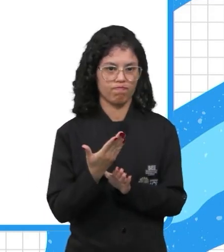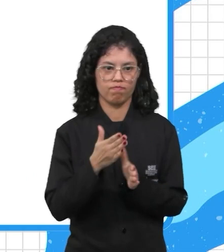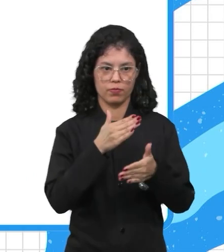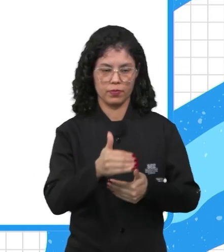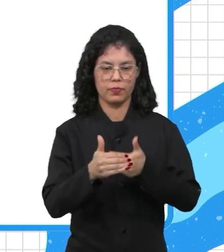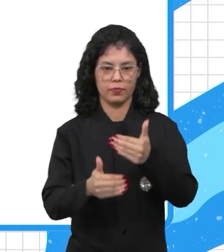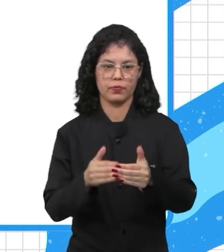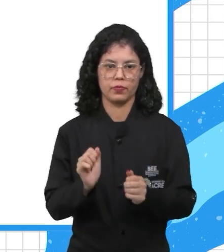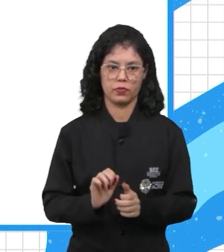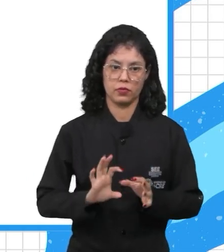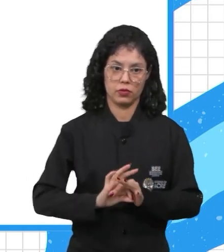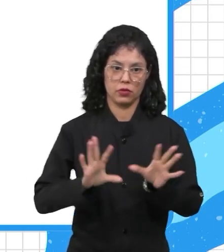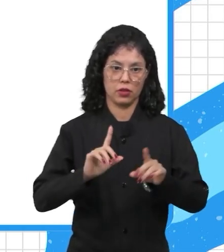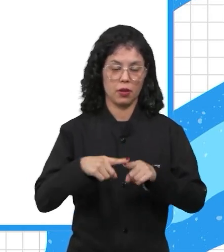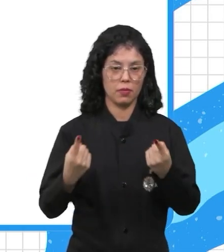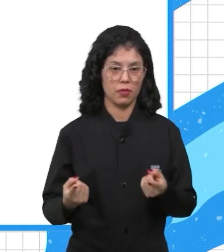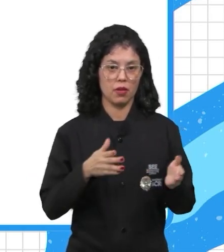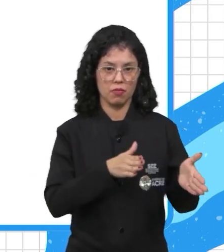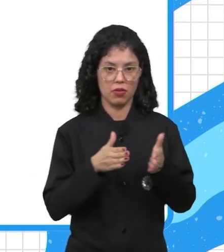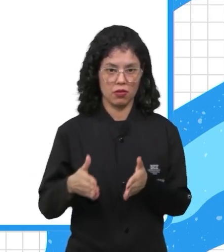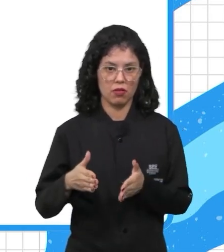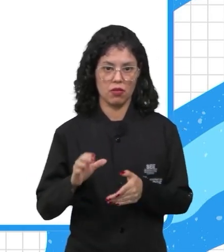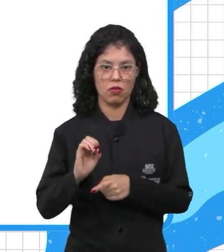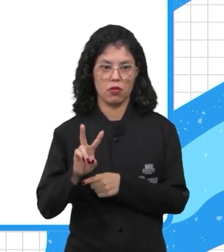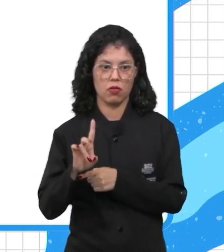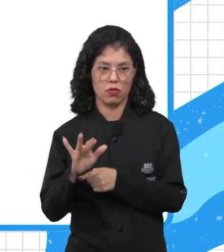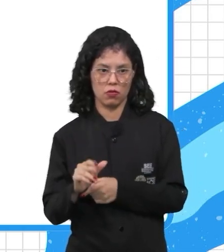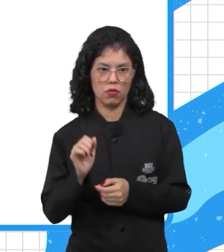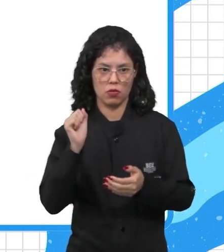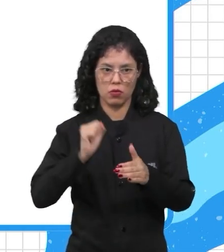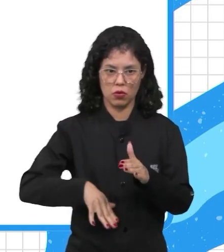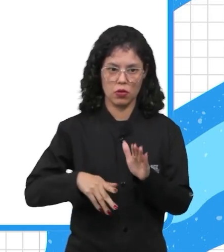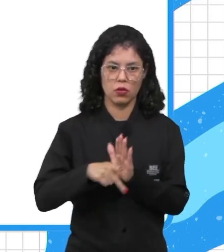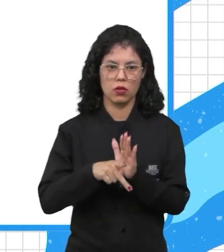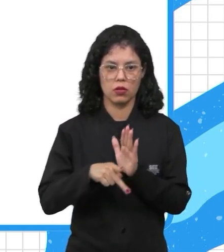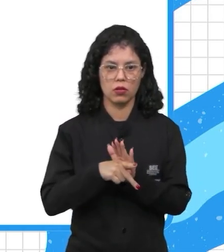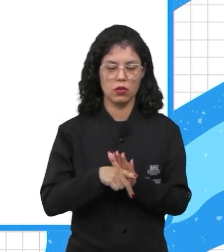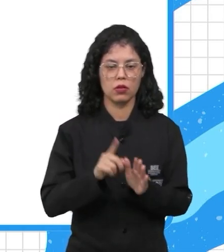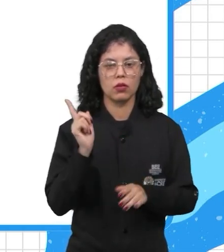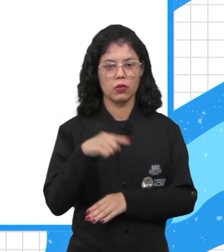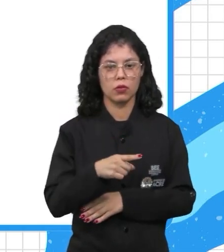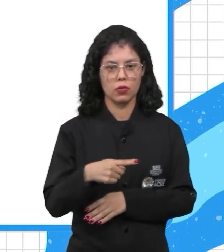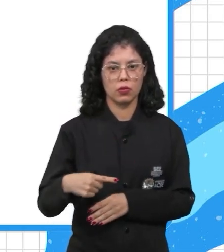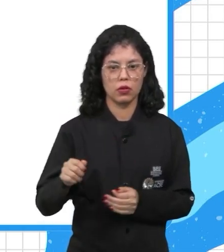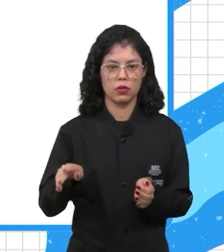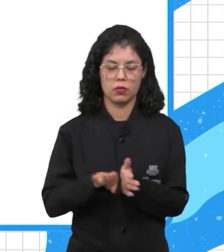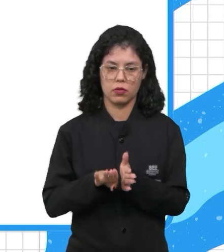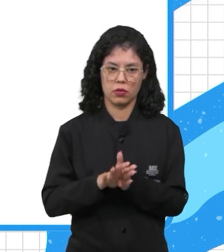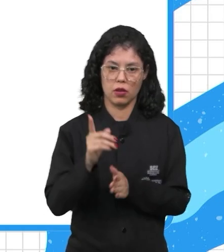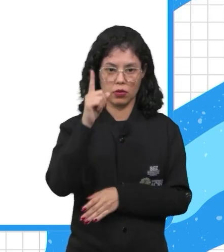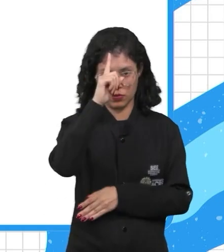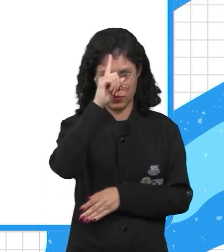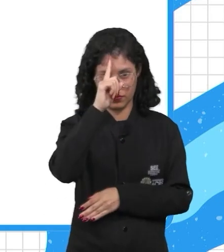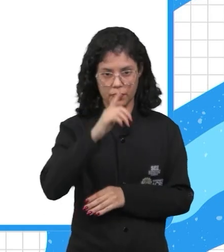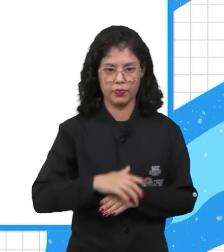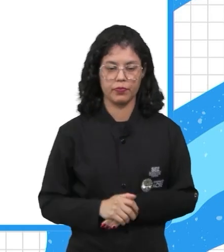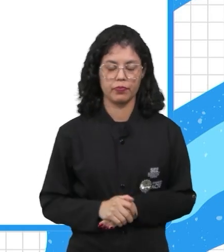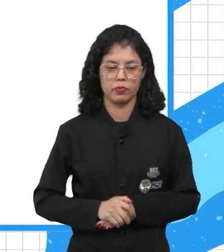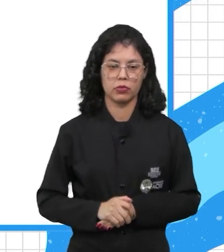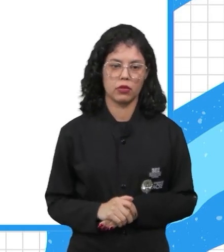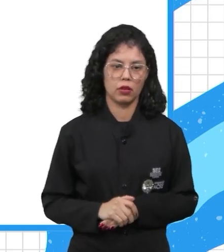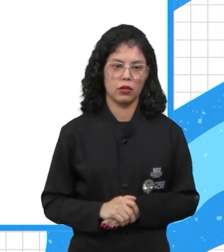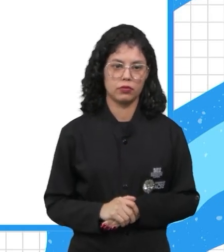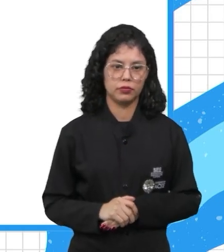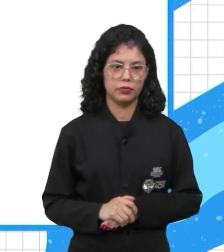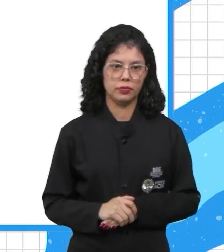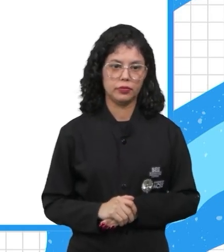geração espontânea, mas sim a partir de ovos colocados naquele meio por moscas adultas. Né? Então, ele fez um